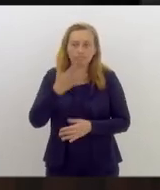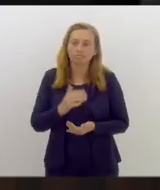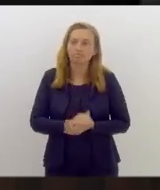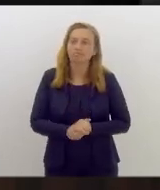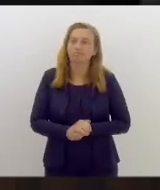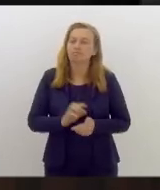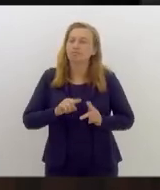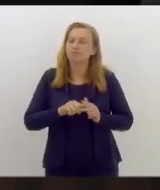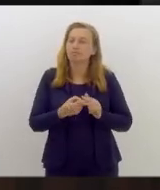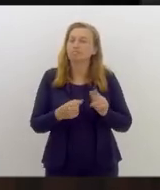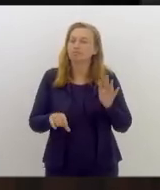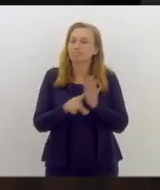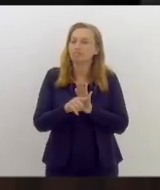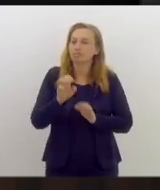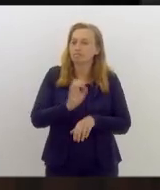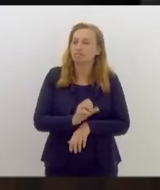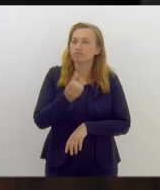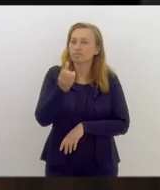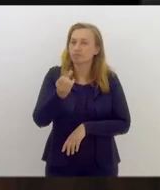sobre a regulamentação da Lei Estadual